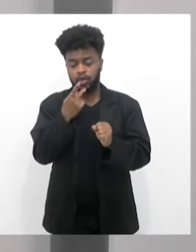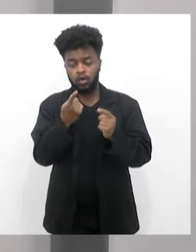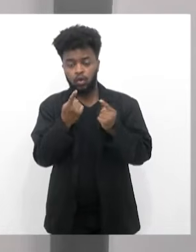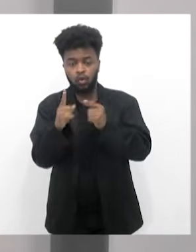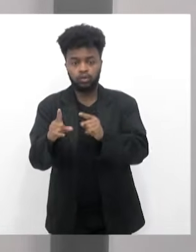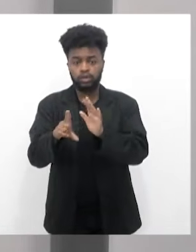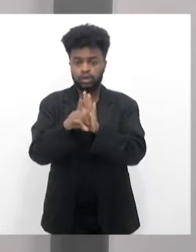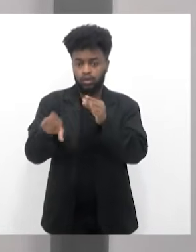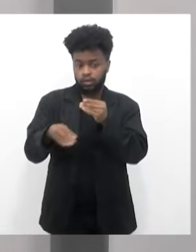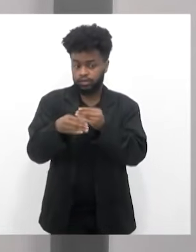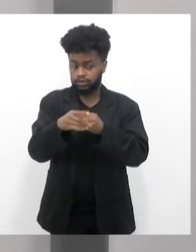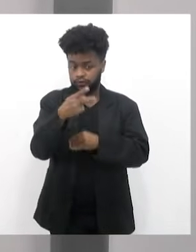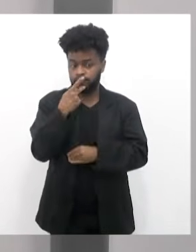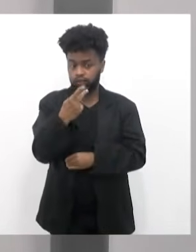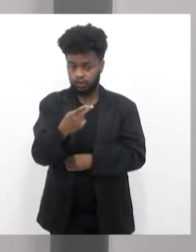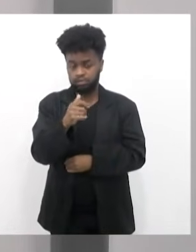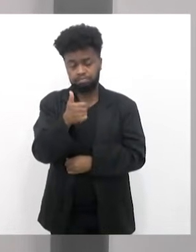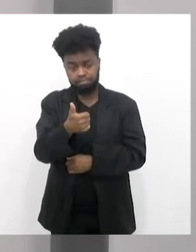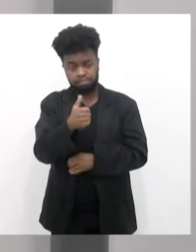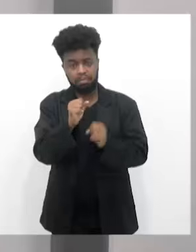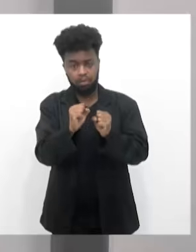cita. Ele pode